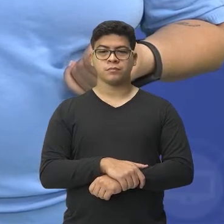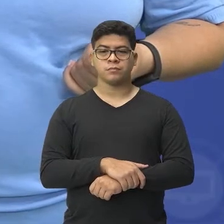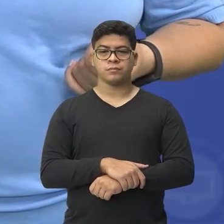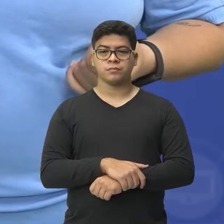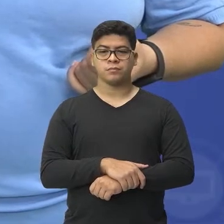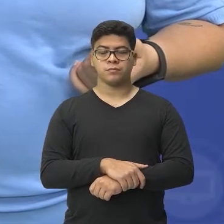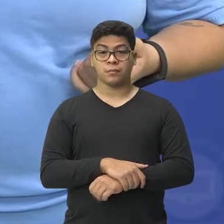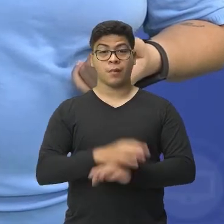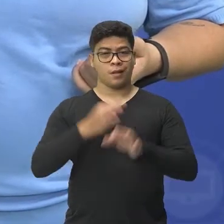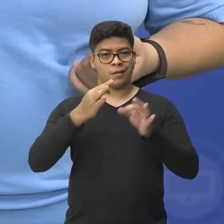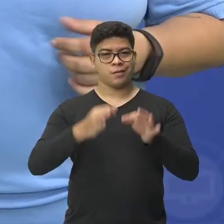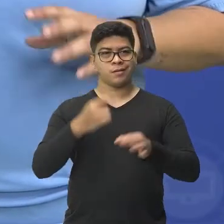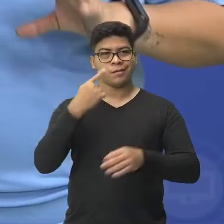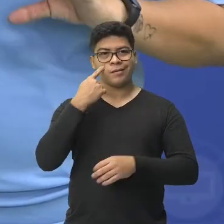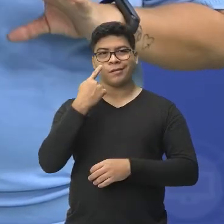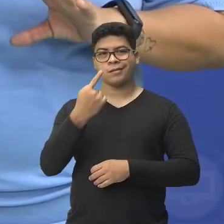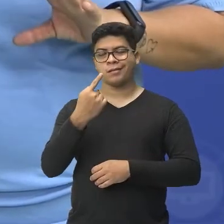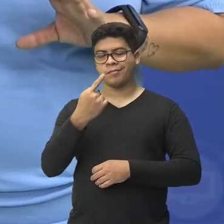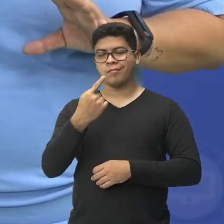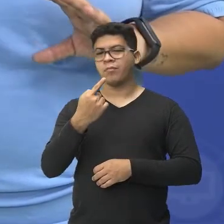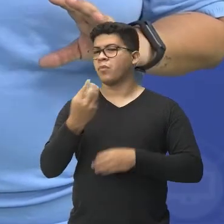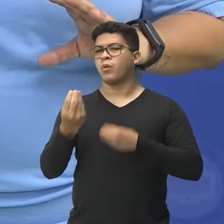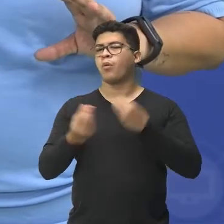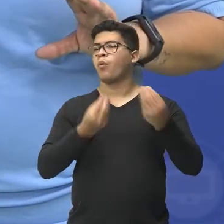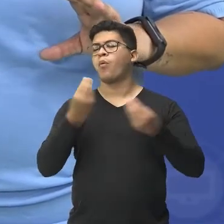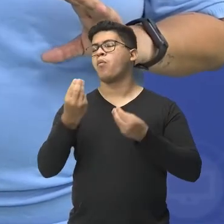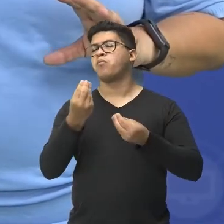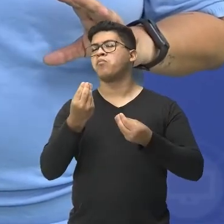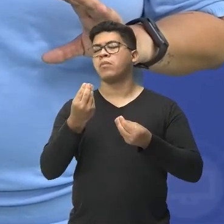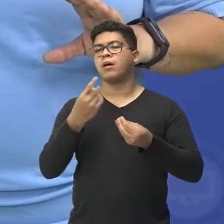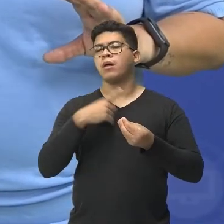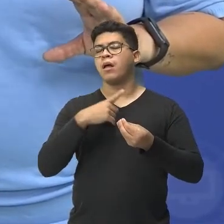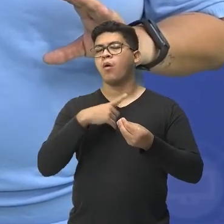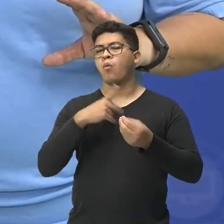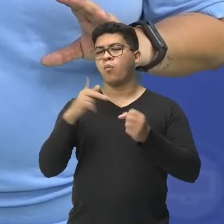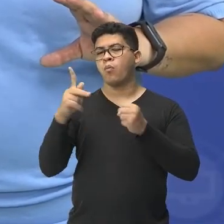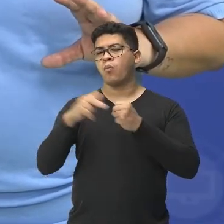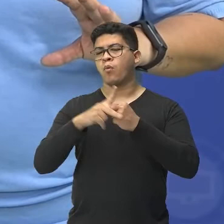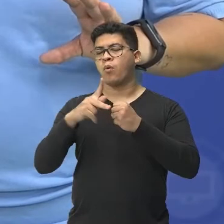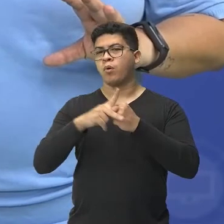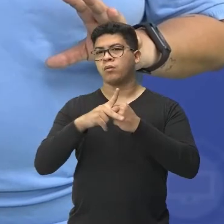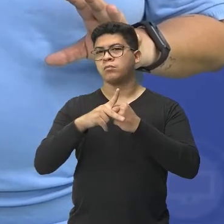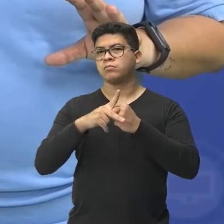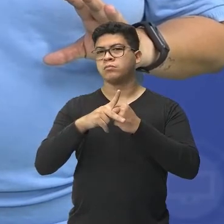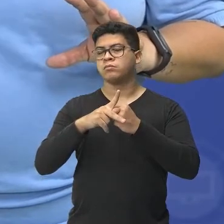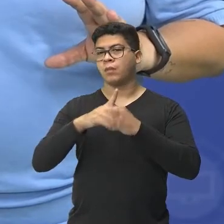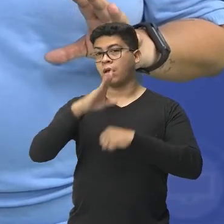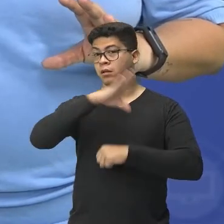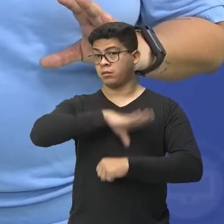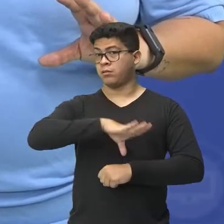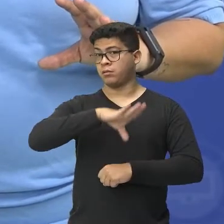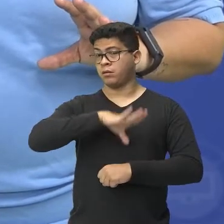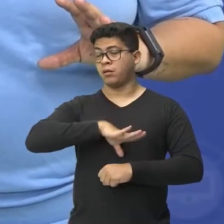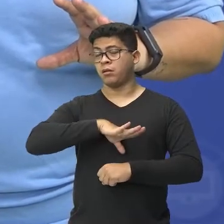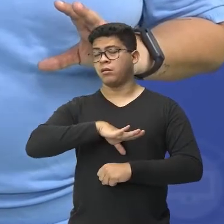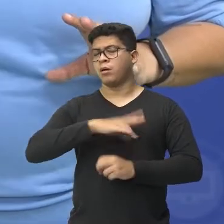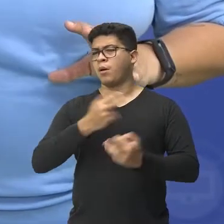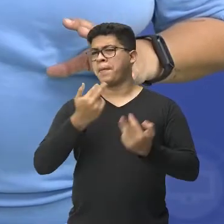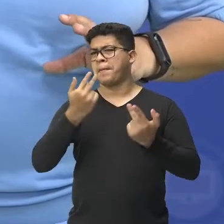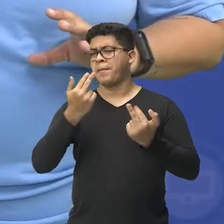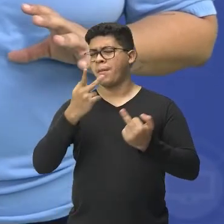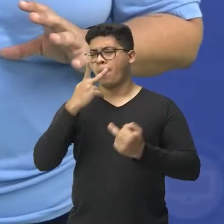las. Tá certo? Seria como se fossem os nossos pronomes oblíquos que nós temos na nossa língua